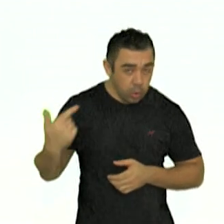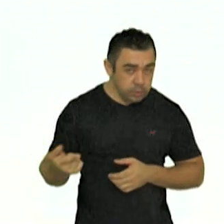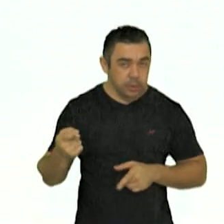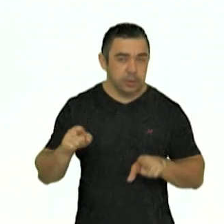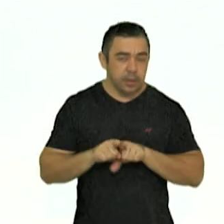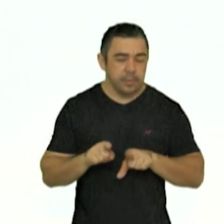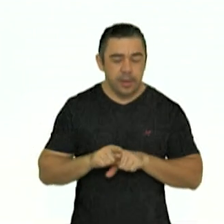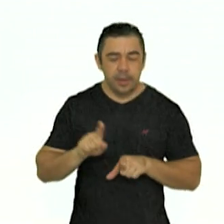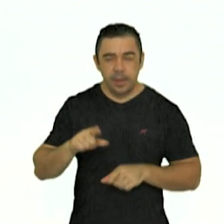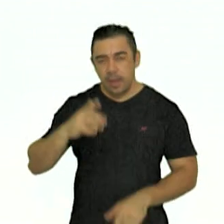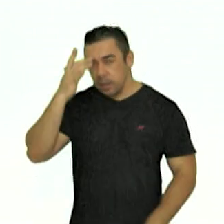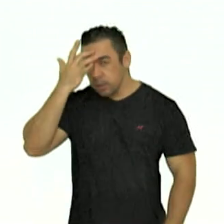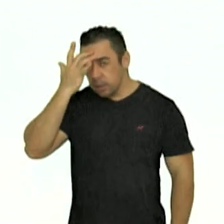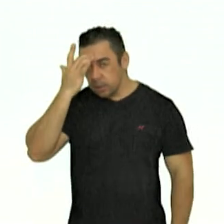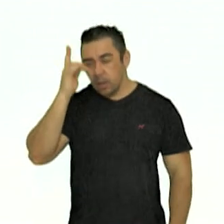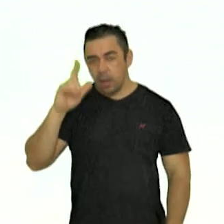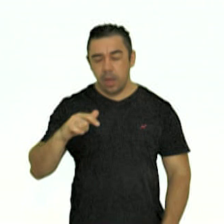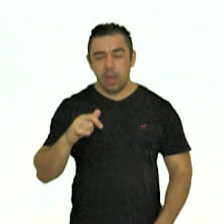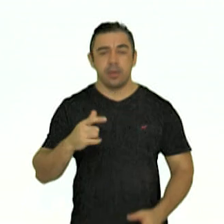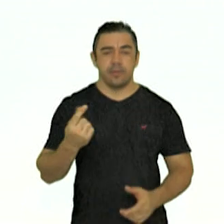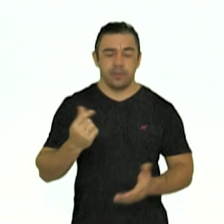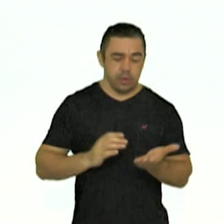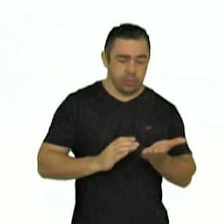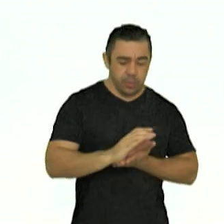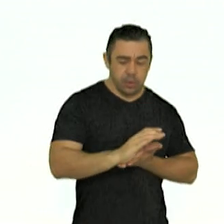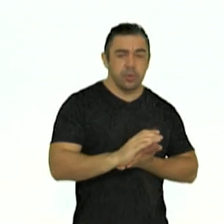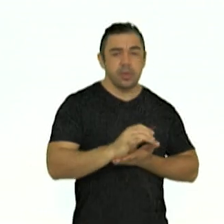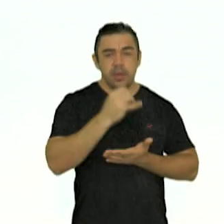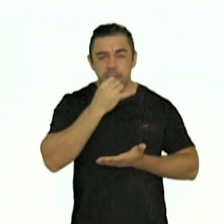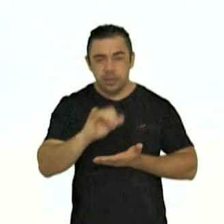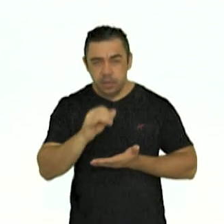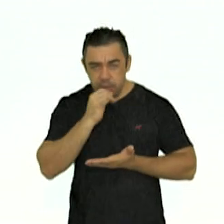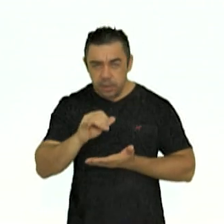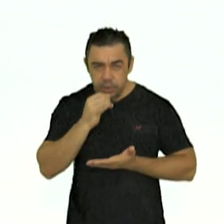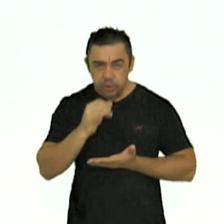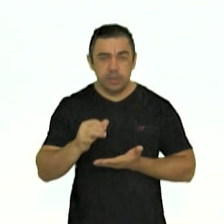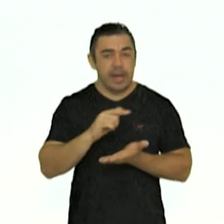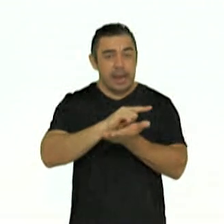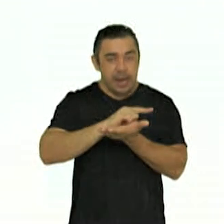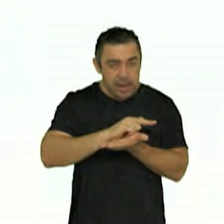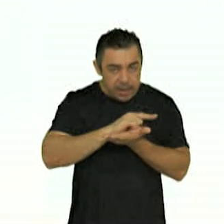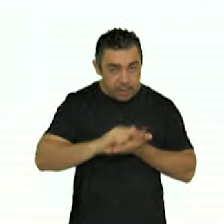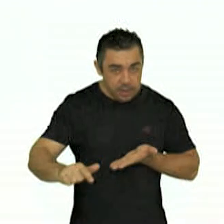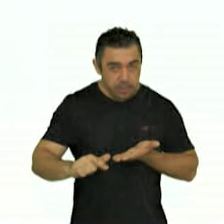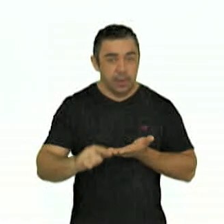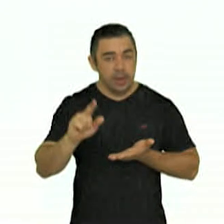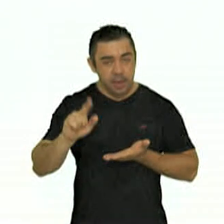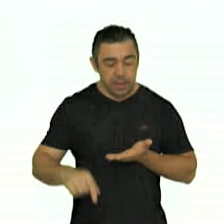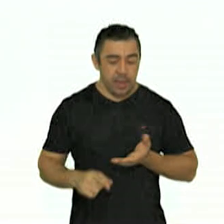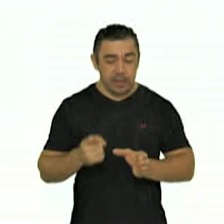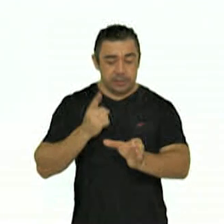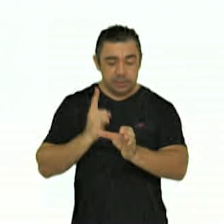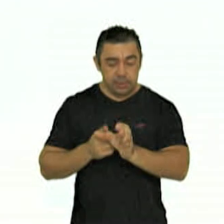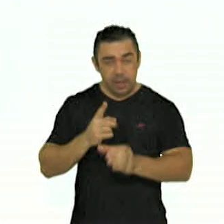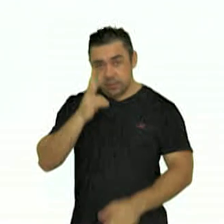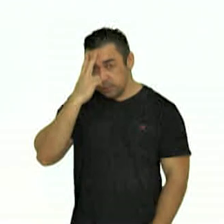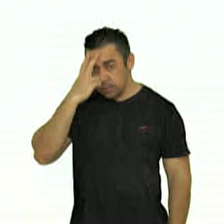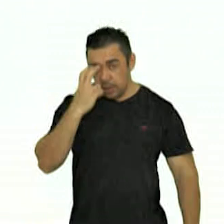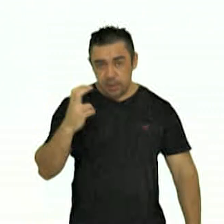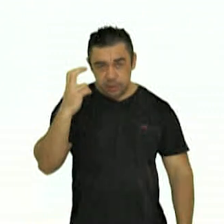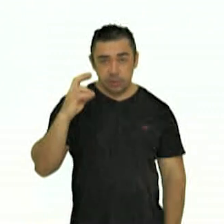limpa, vem investindo aí em 100 novos futuristas, nessas cidades